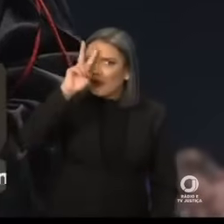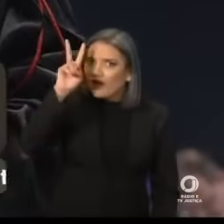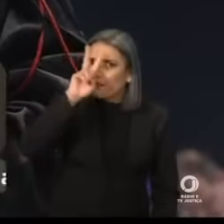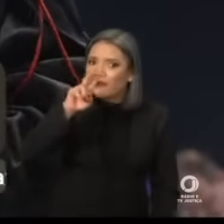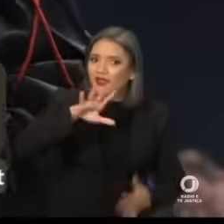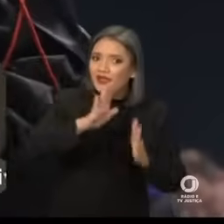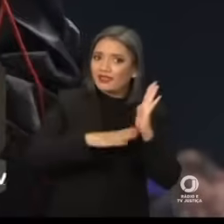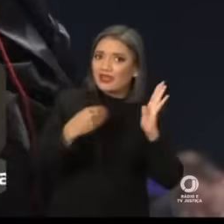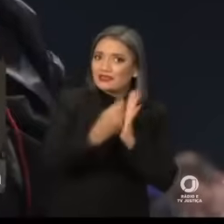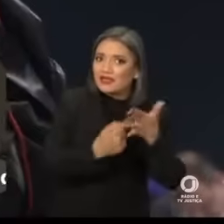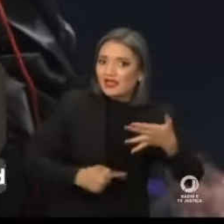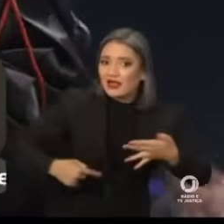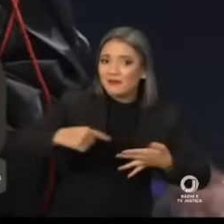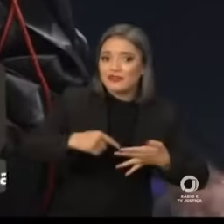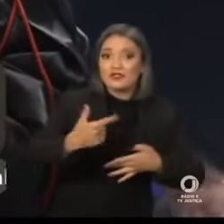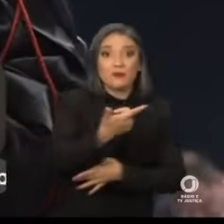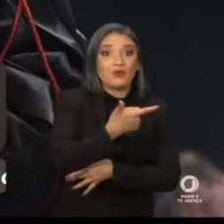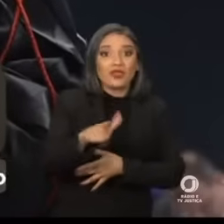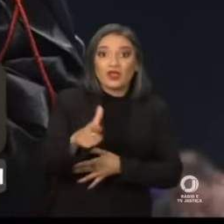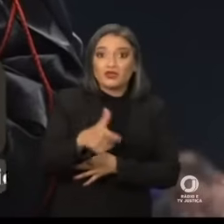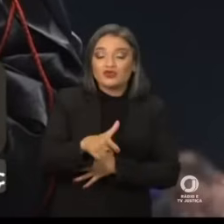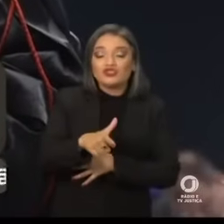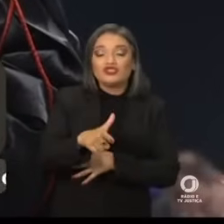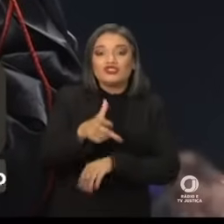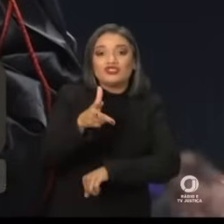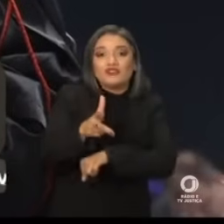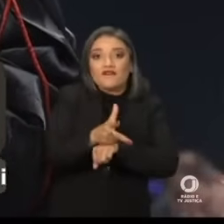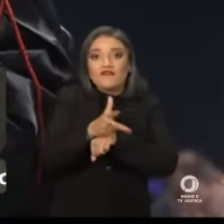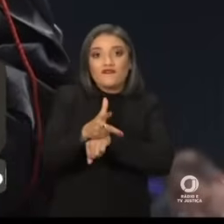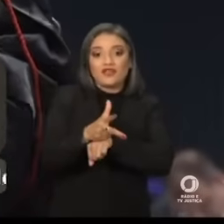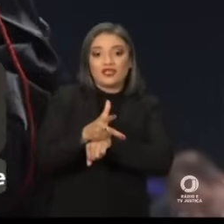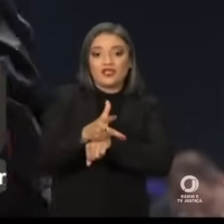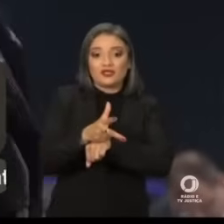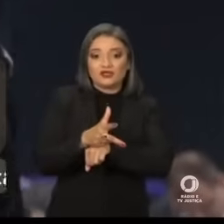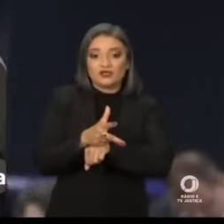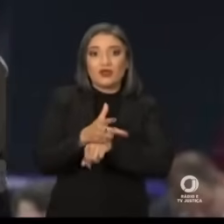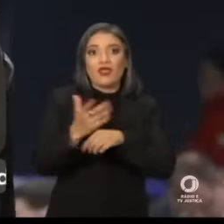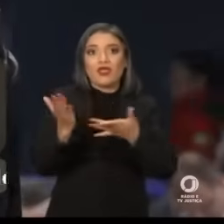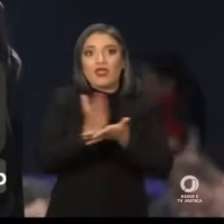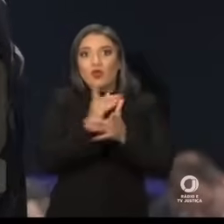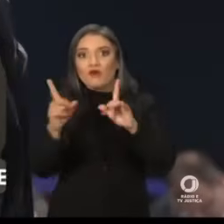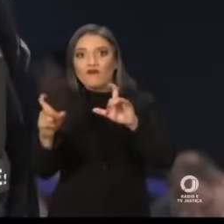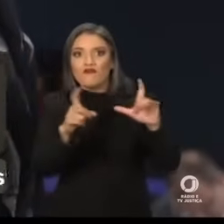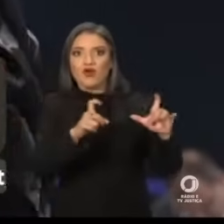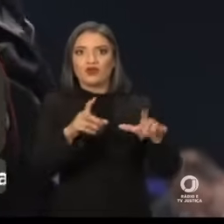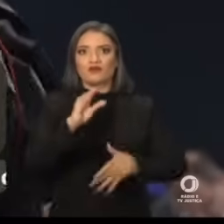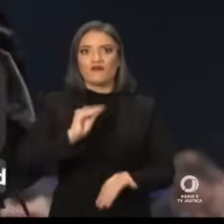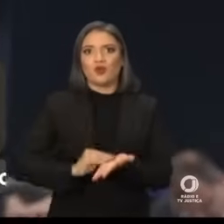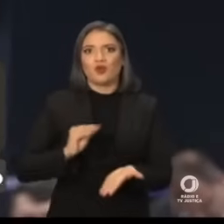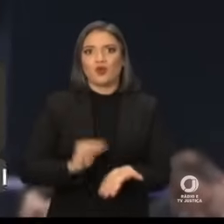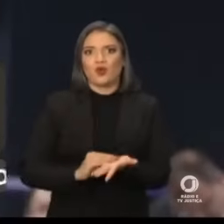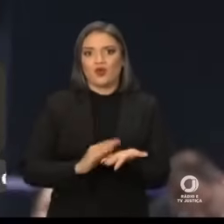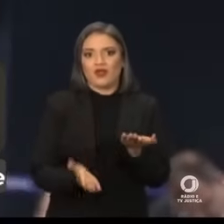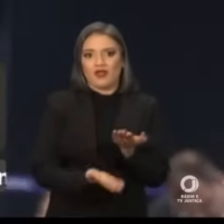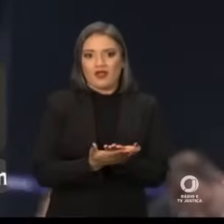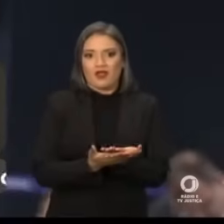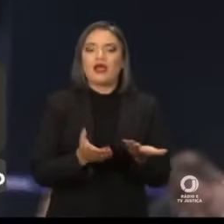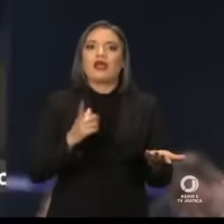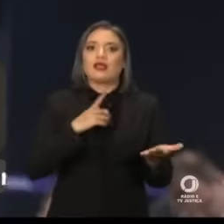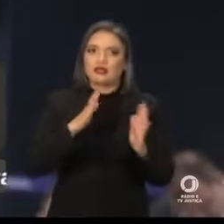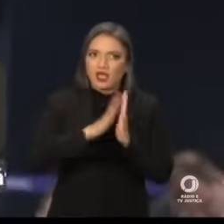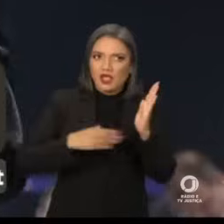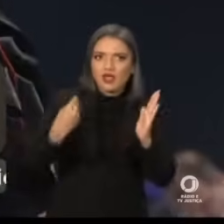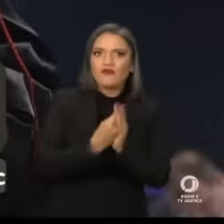é que não tinham juntado vídeos e fotografias. Foi concedida a